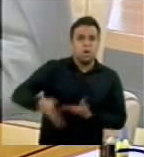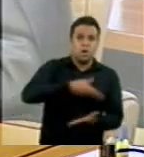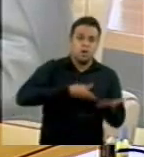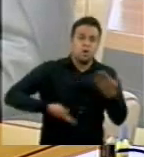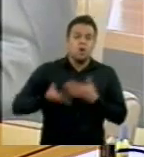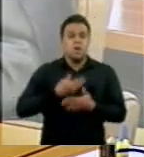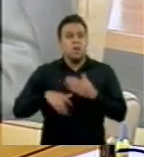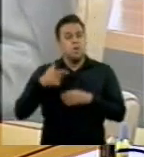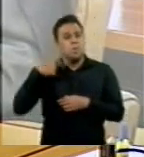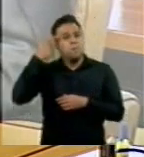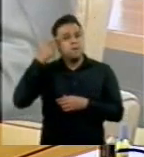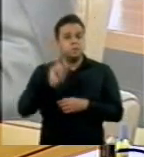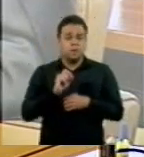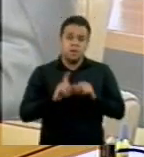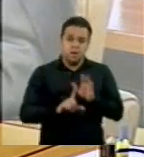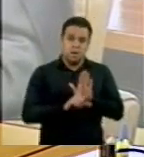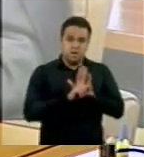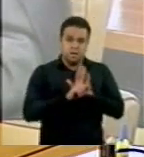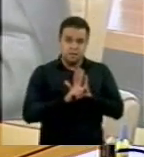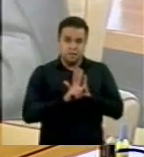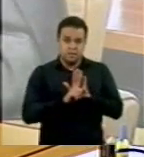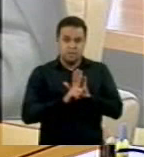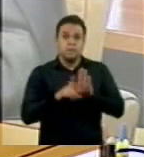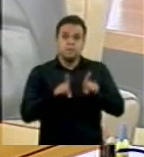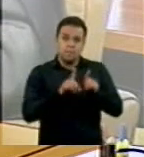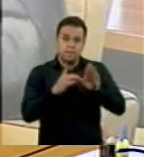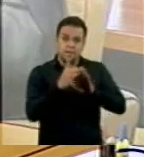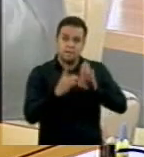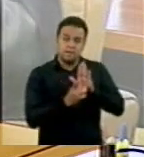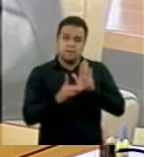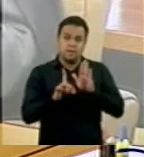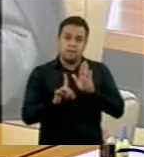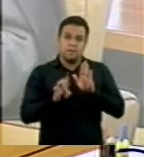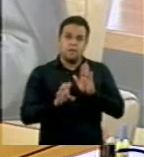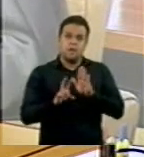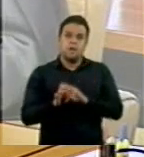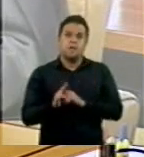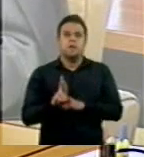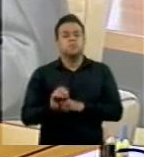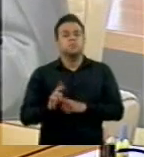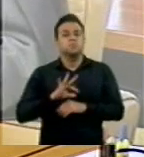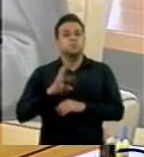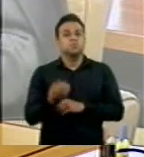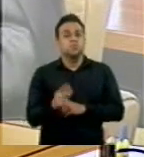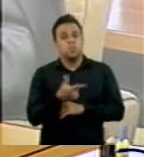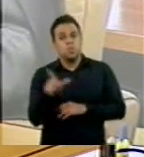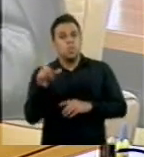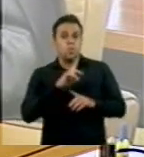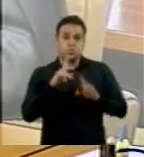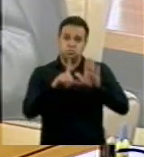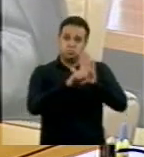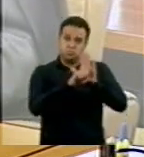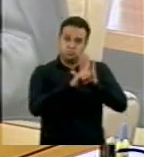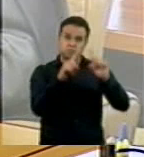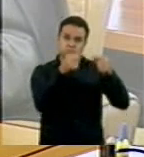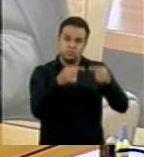mim que a lei e o decreto e todos os demais atos normativos que, em